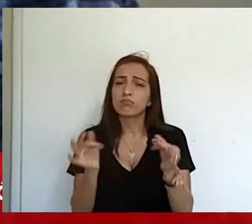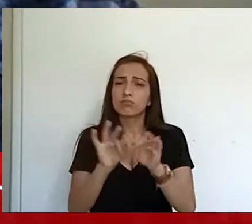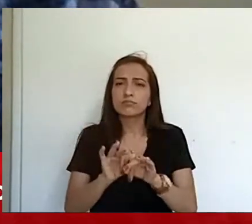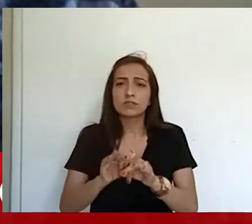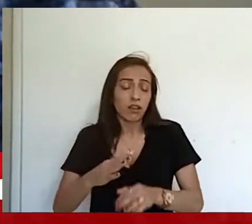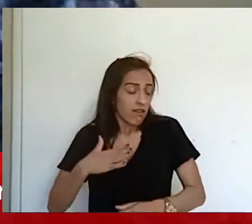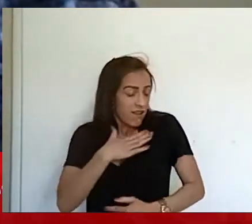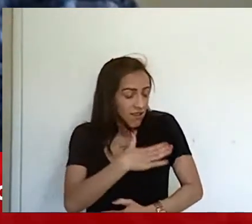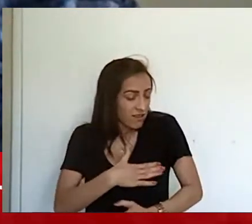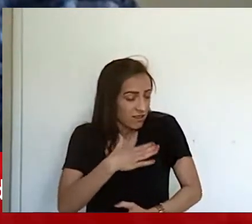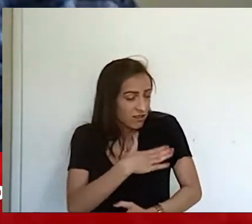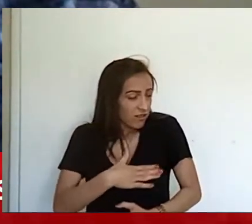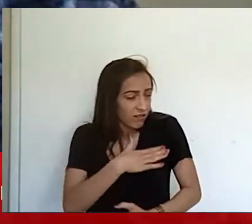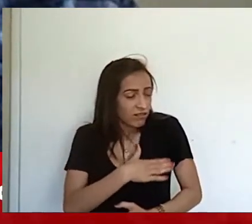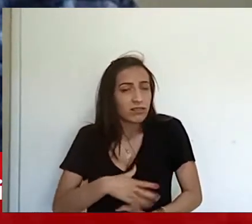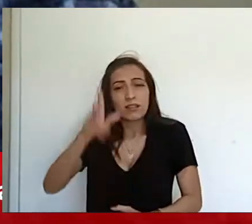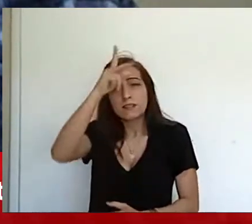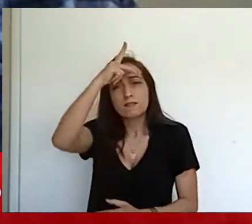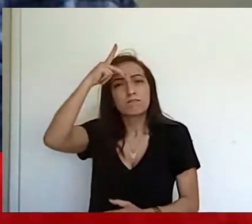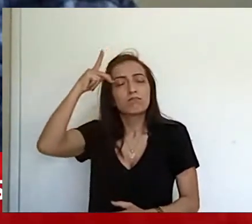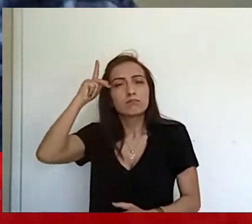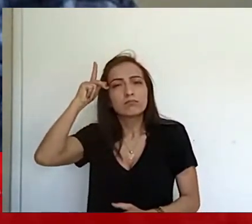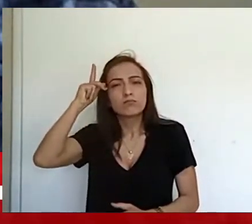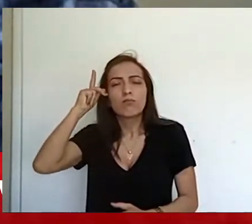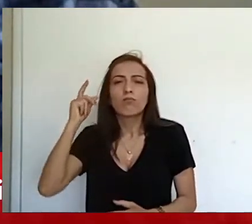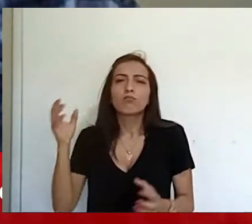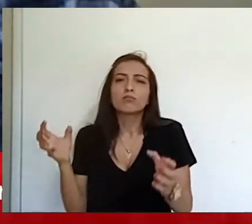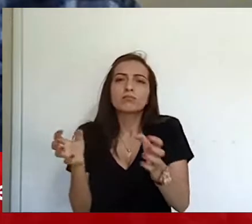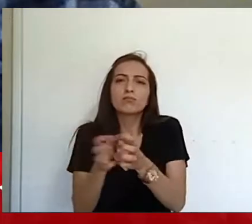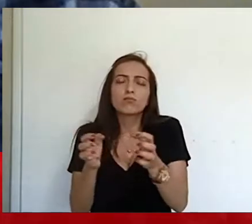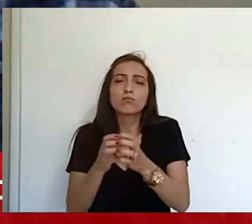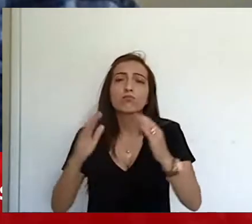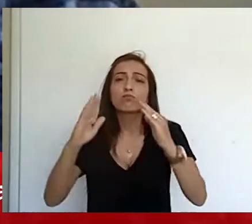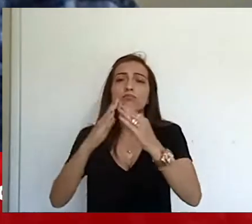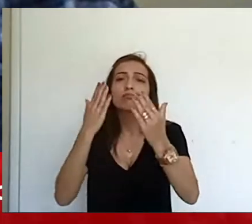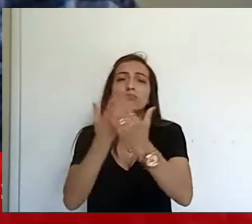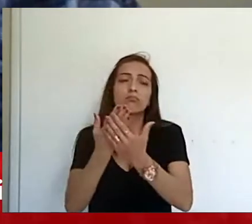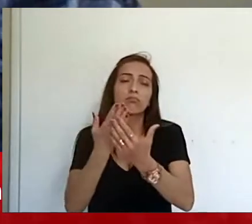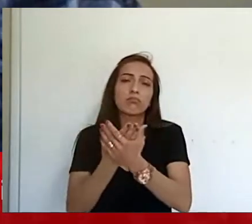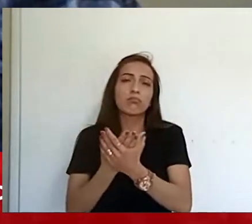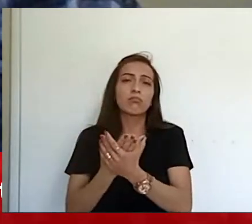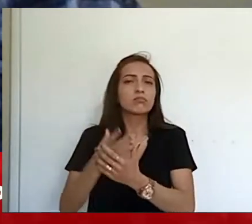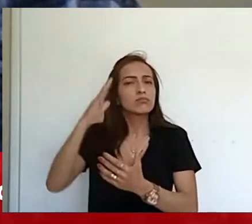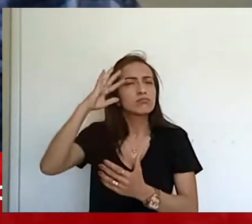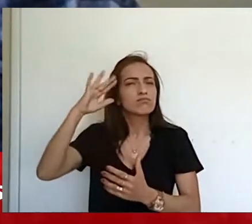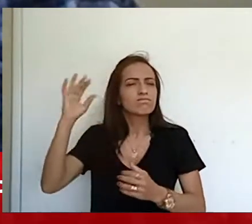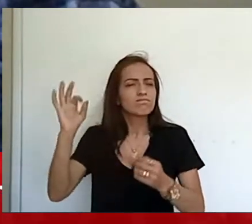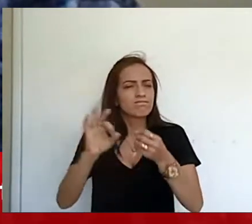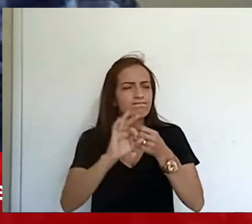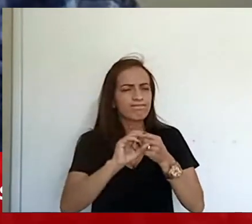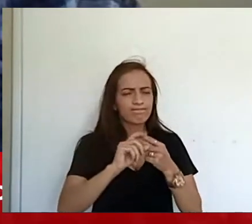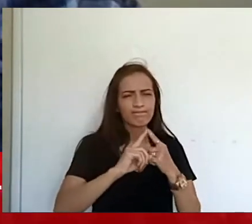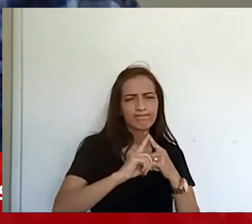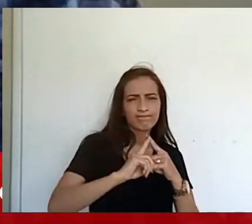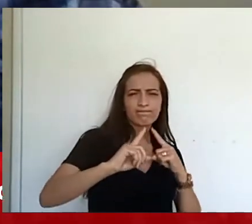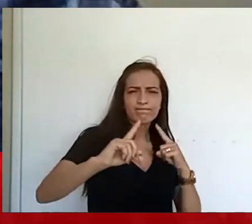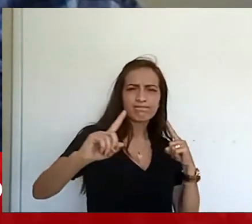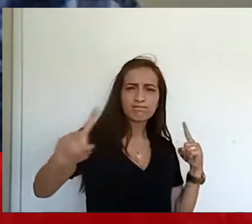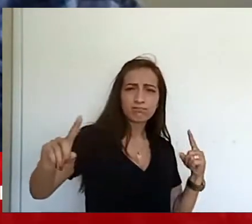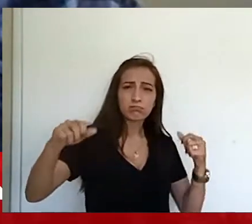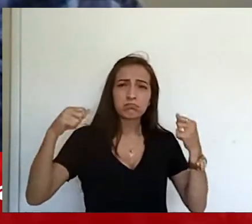queridas integrantes do coletivo da Escola Classe Sonhem, estamos distantes para nos proteger do